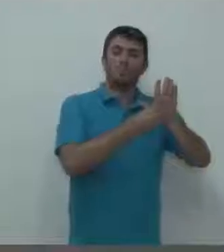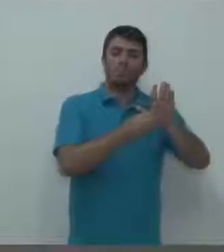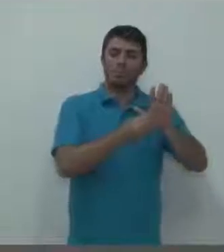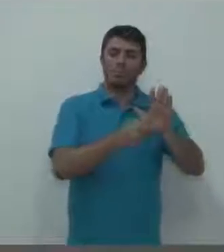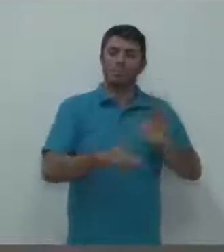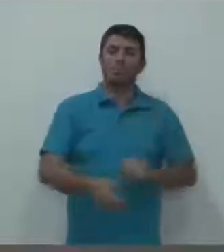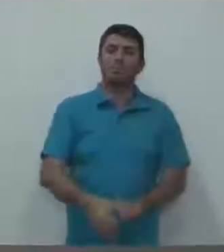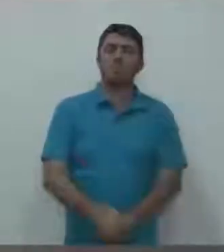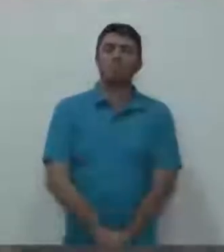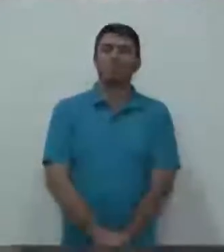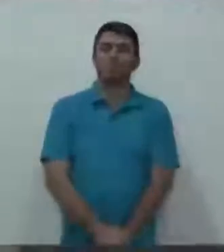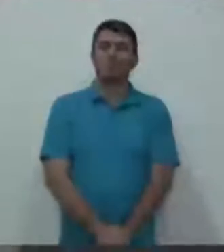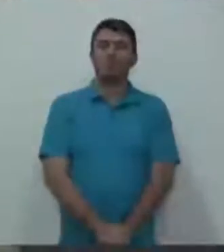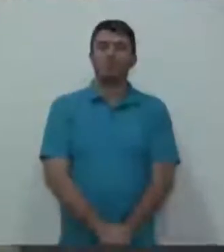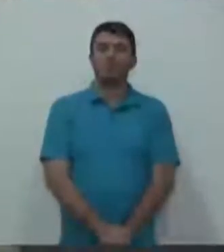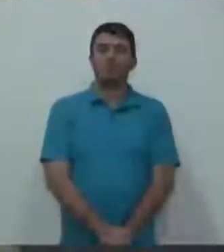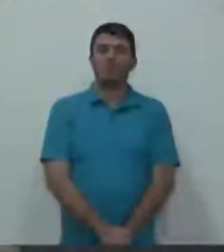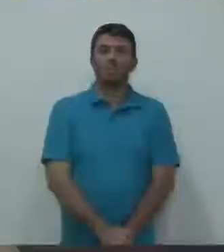só.